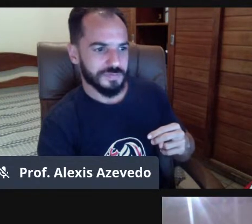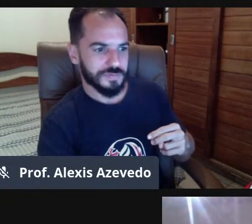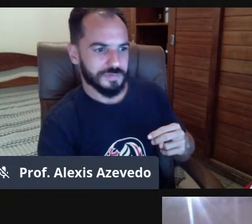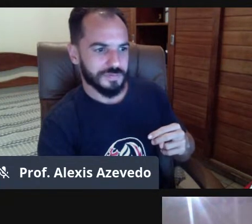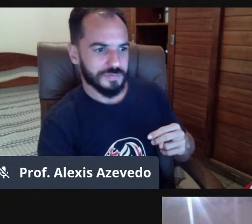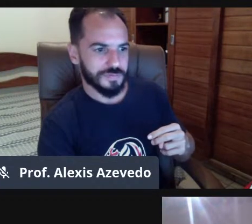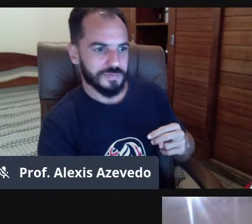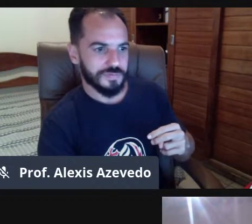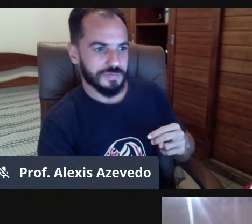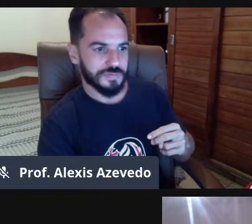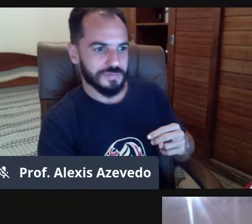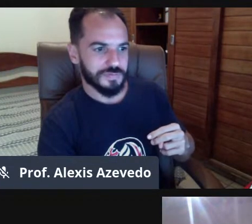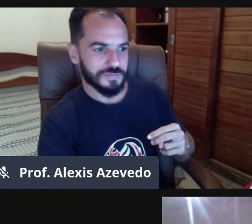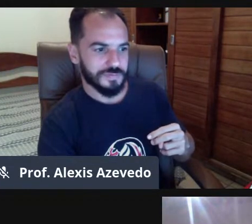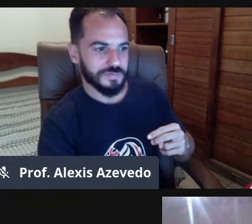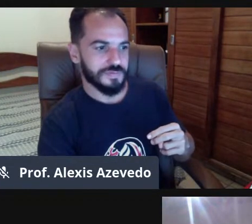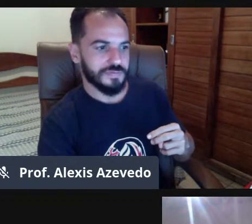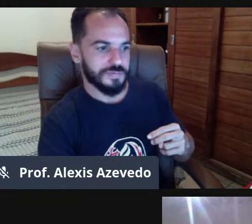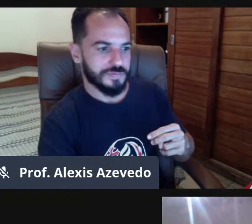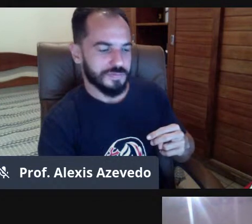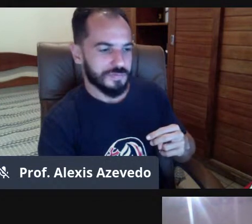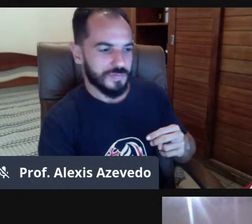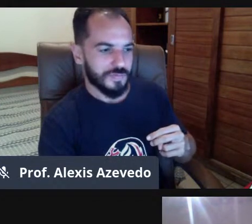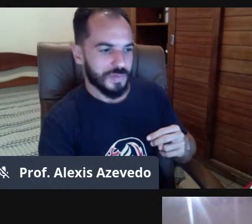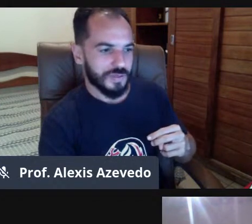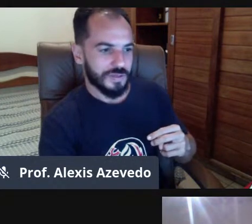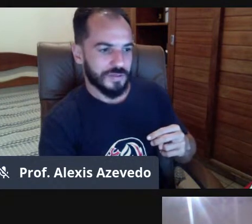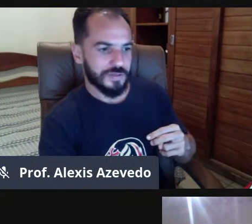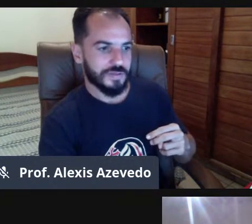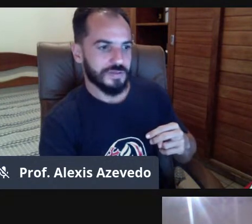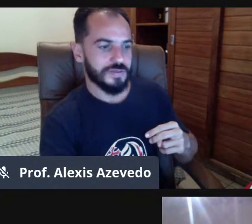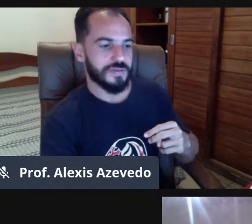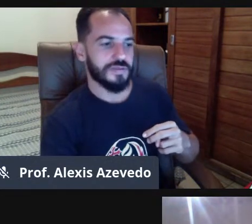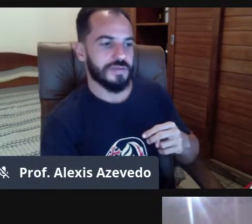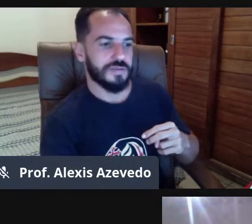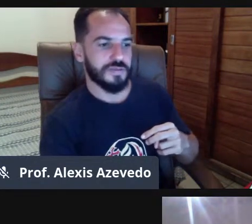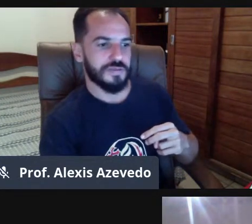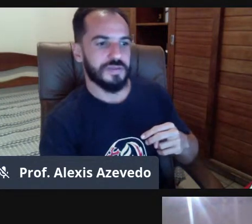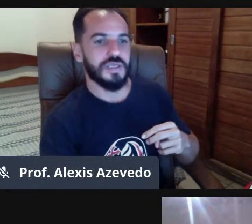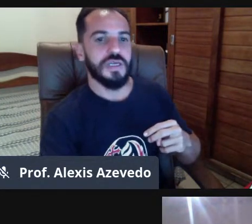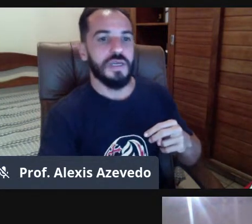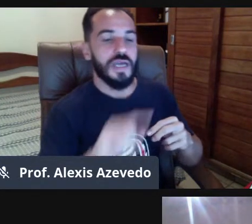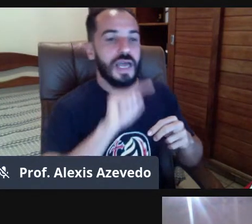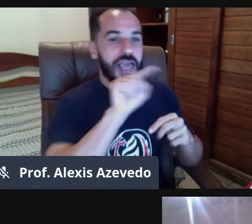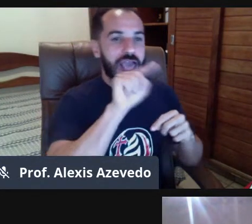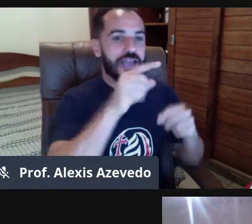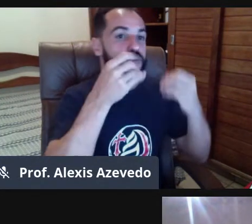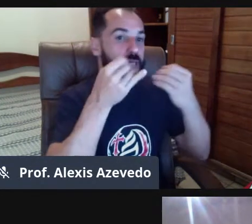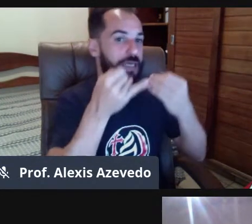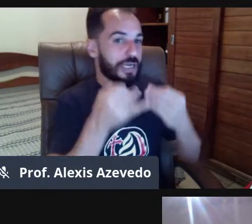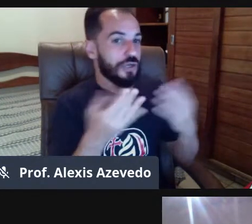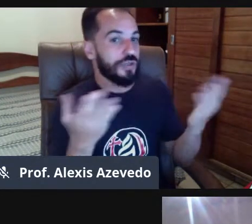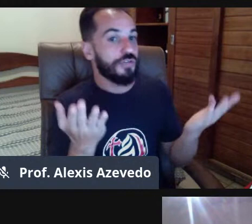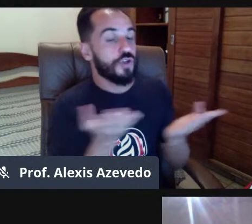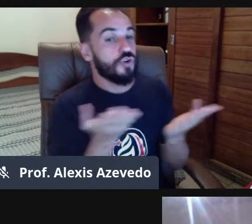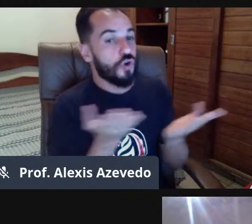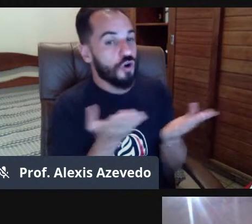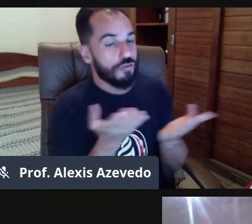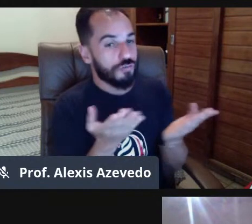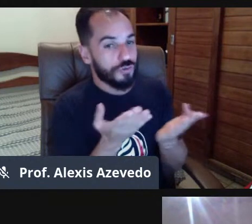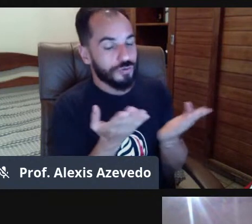da escola, perdemos o contato. Então, o oficial do Facebook, ele é um site que a escola